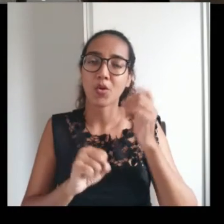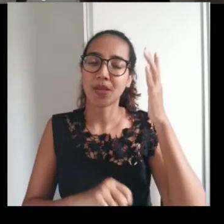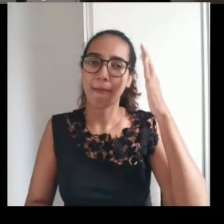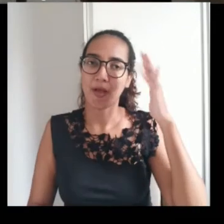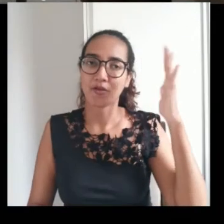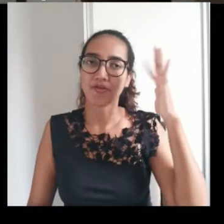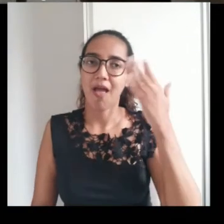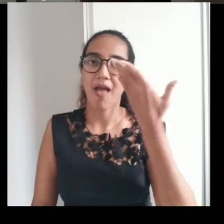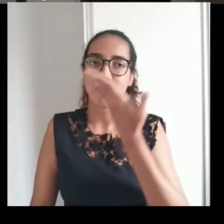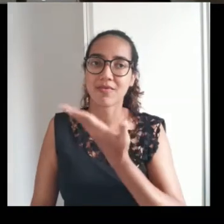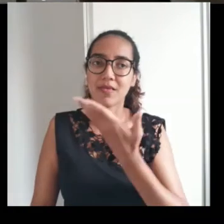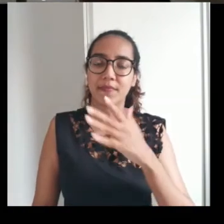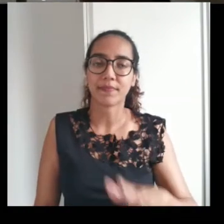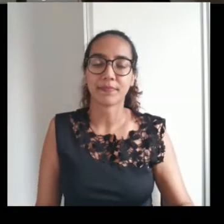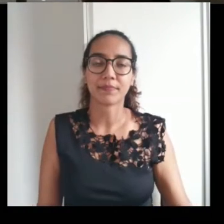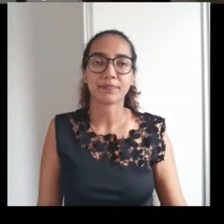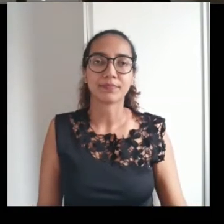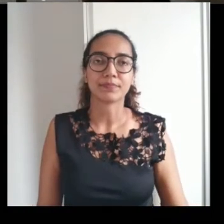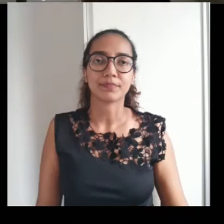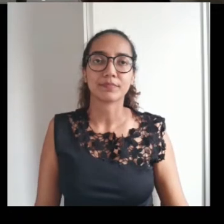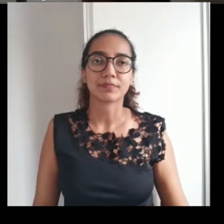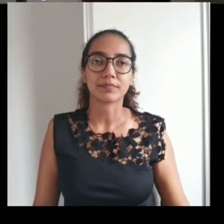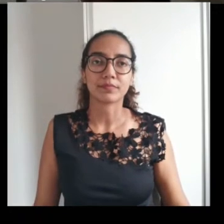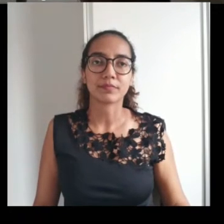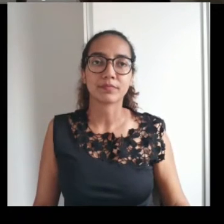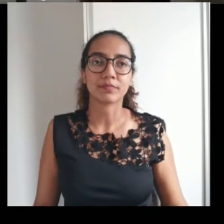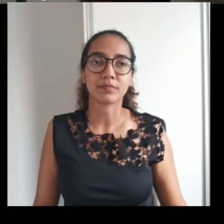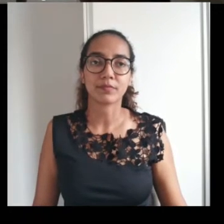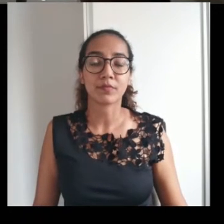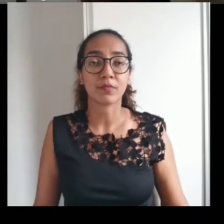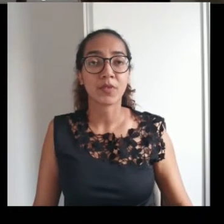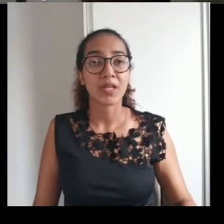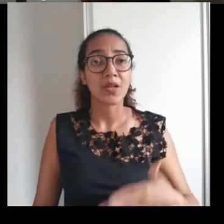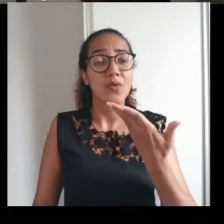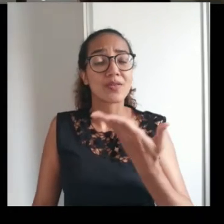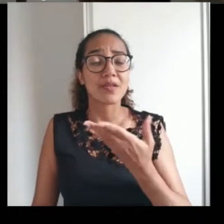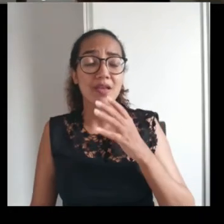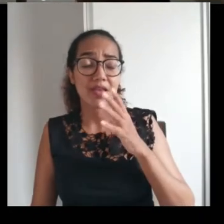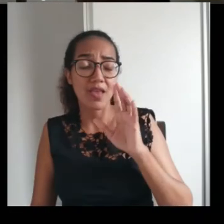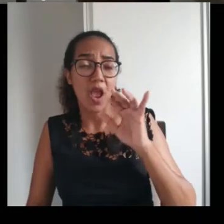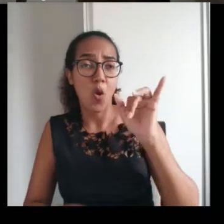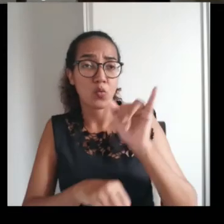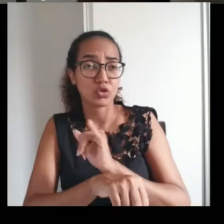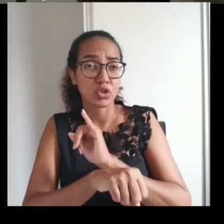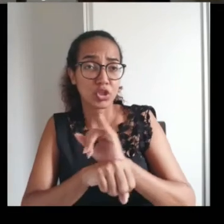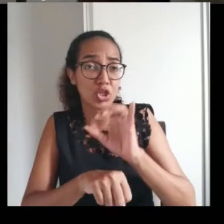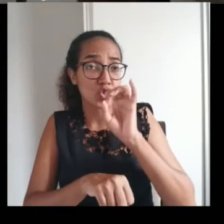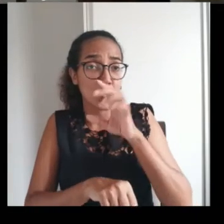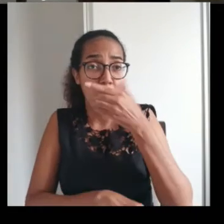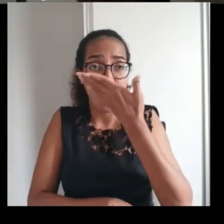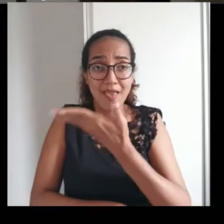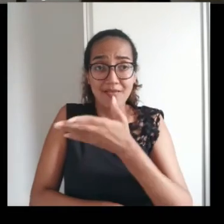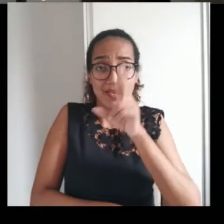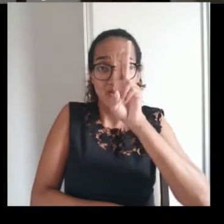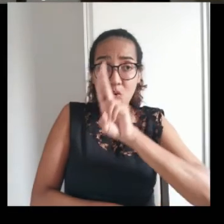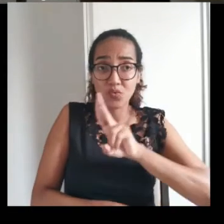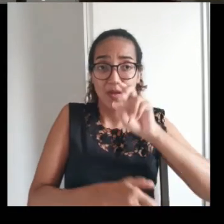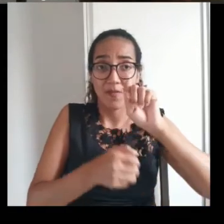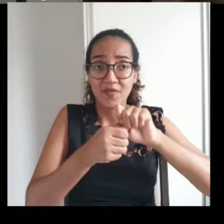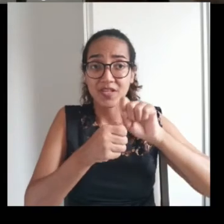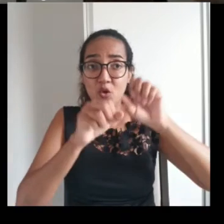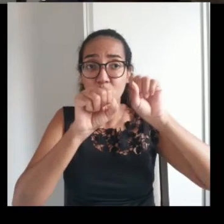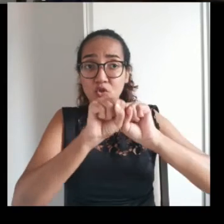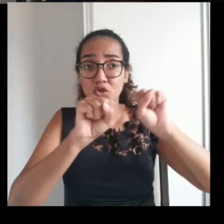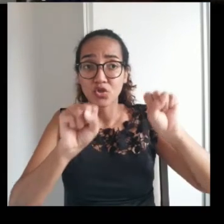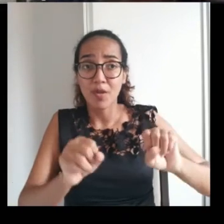veja, isso daqui é uma única forma de eu estruturar um sistema bancário? Não. Aqui é só um exemplo.